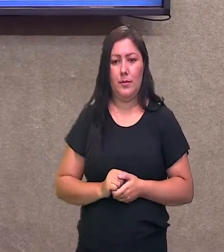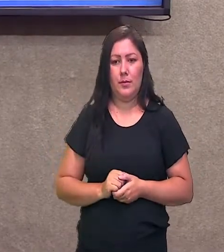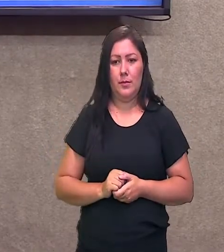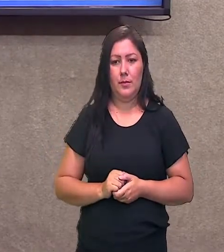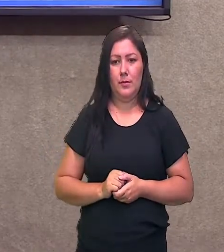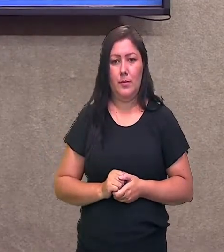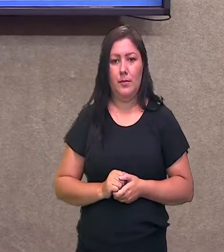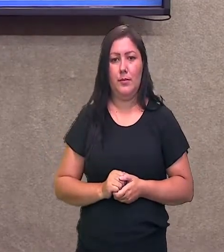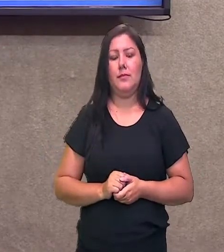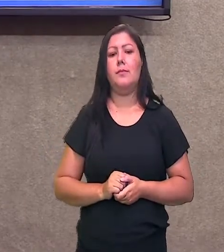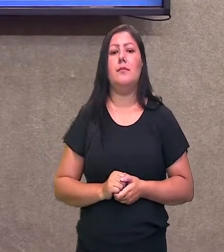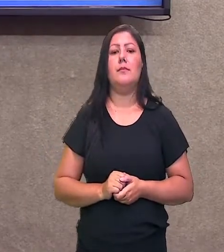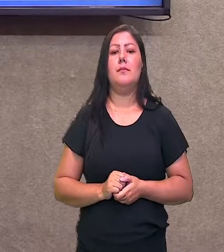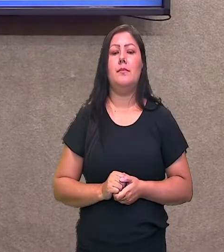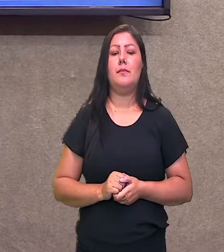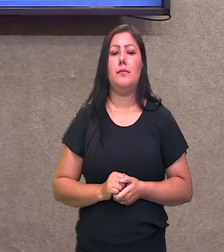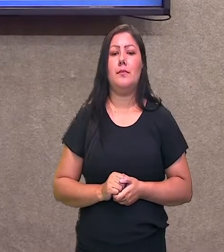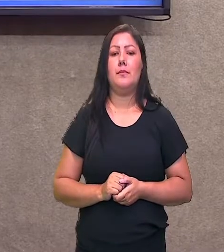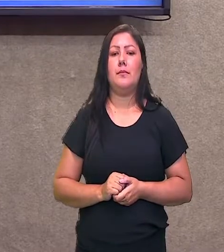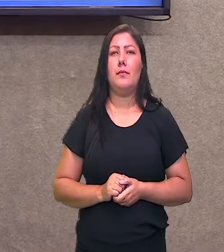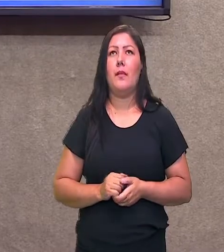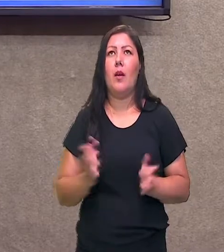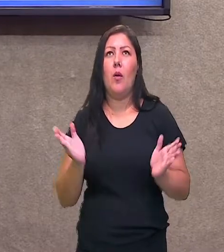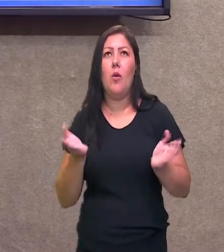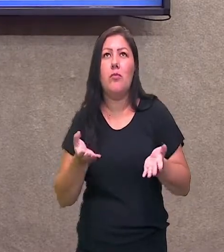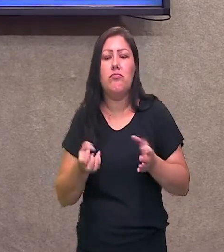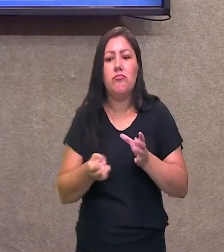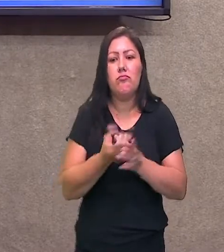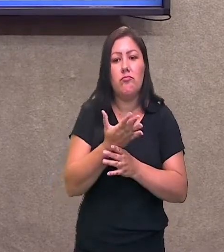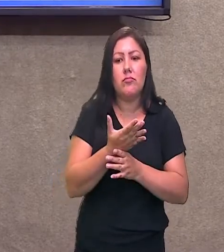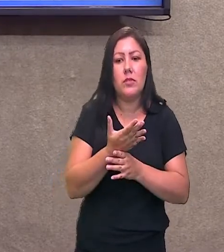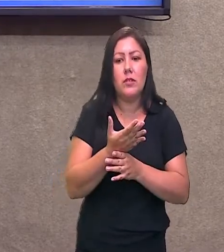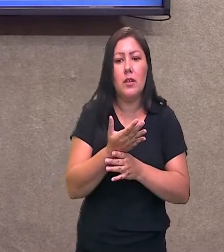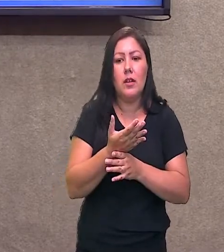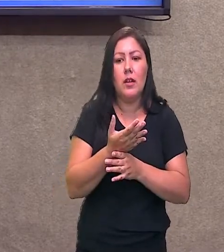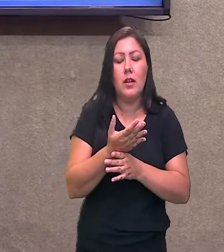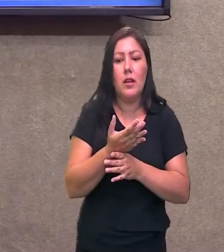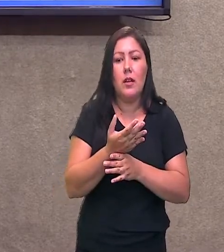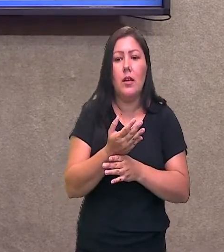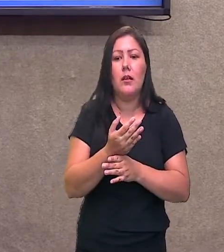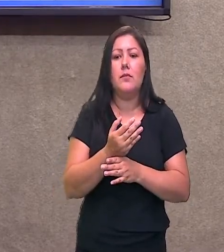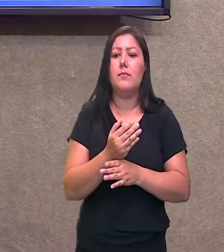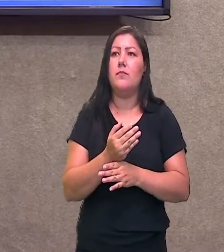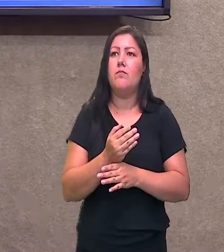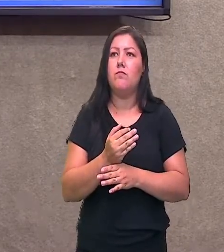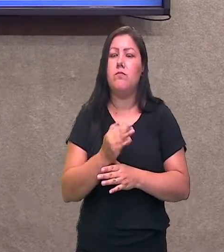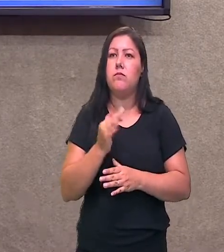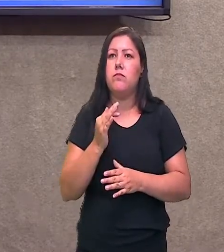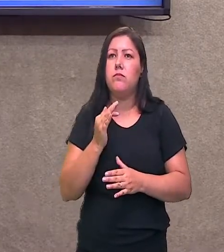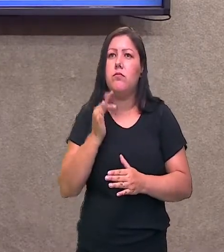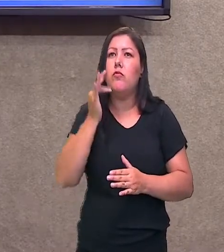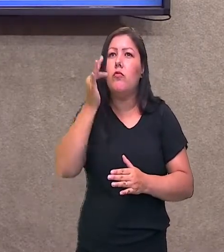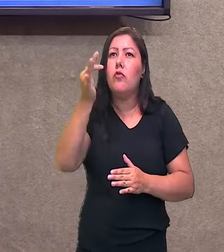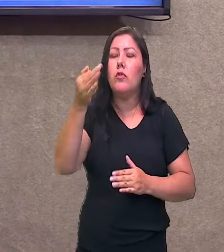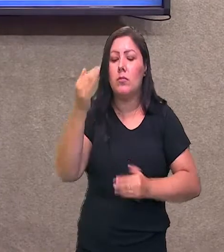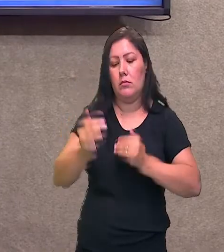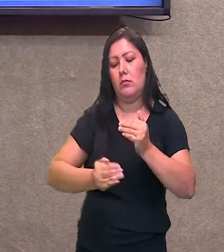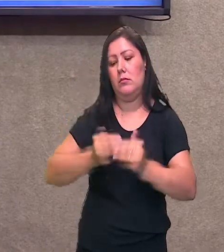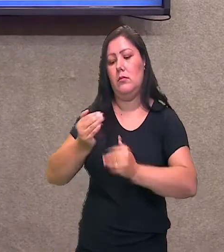um mapa hoje e falar, daqui a tantos dias, não. Mas assim que as